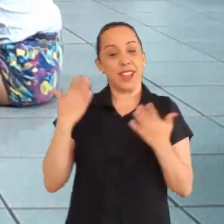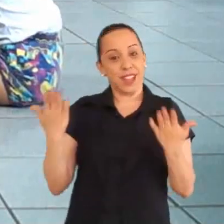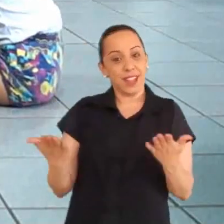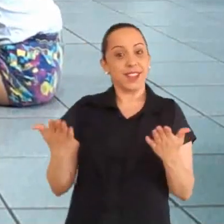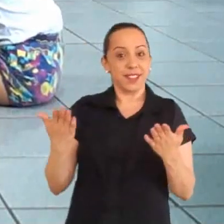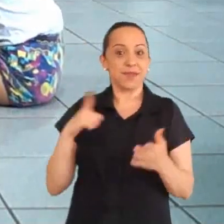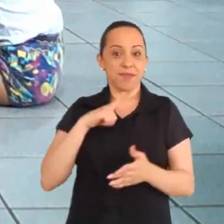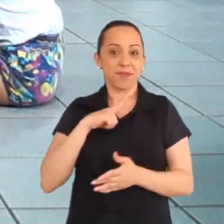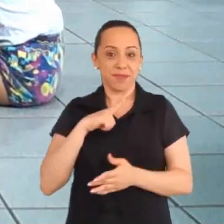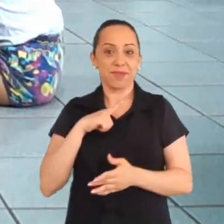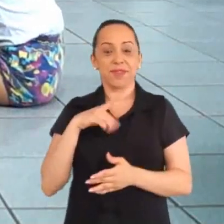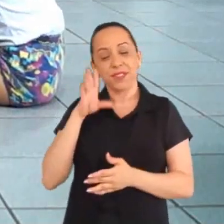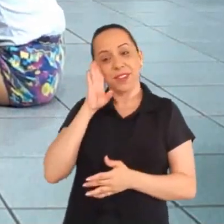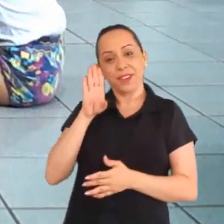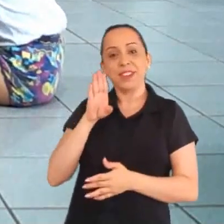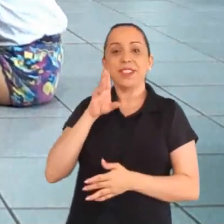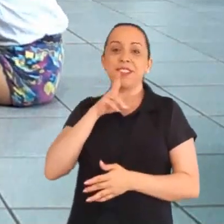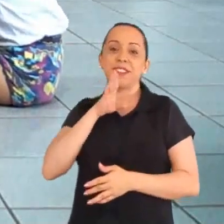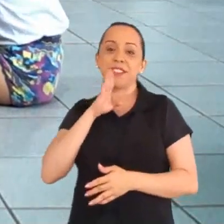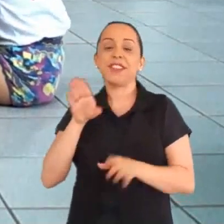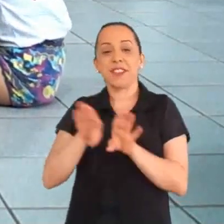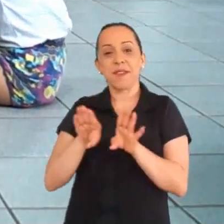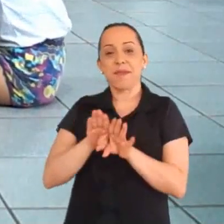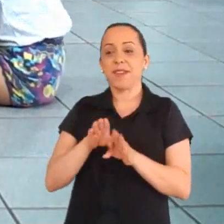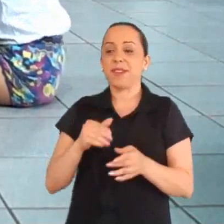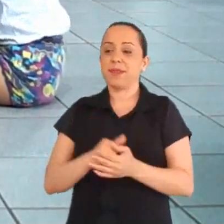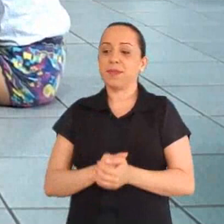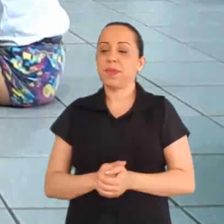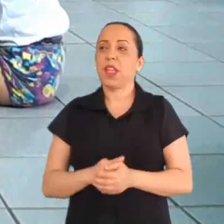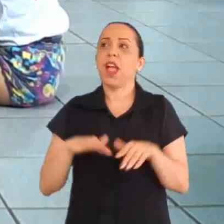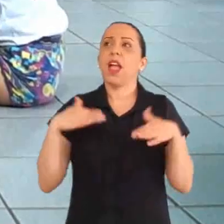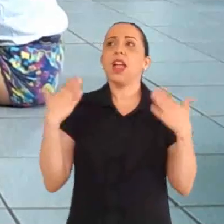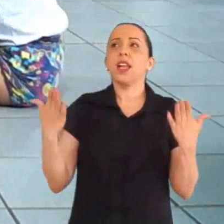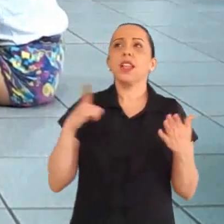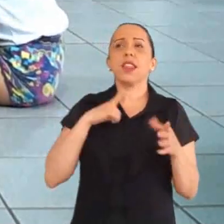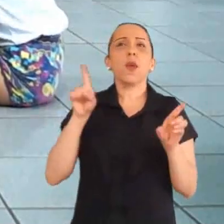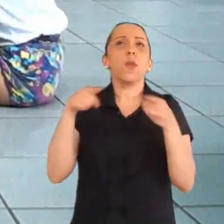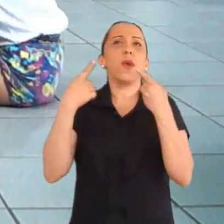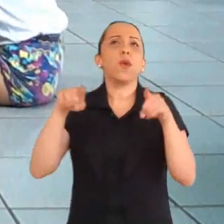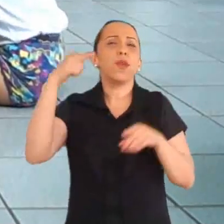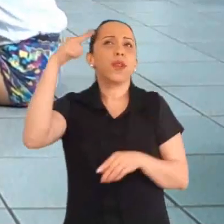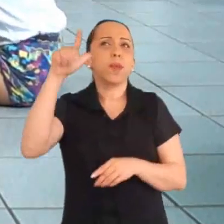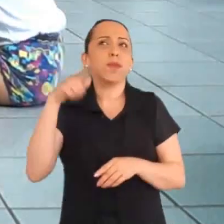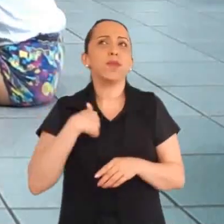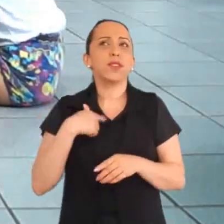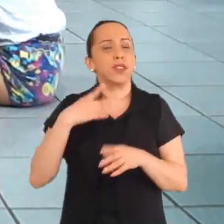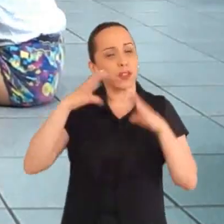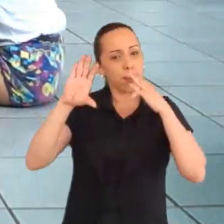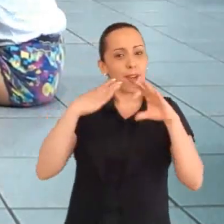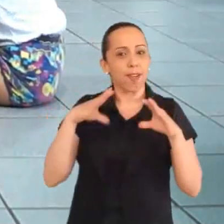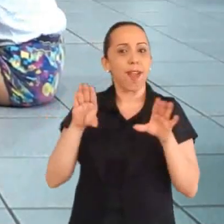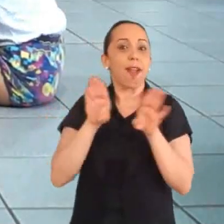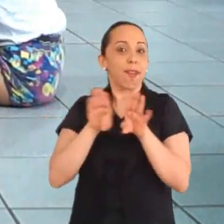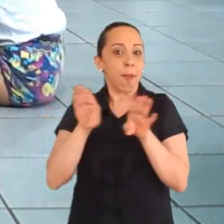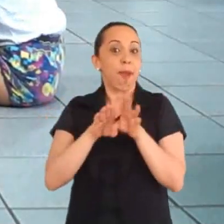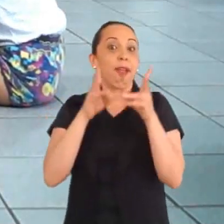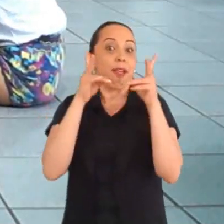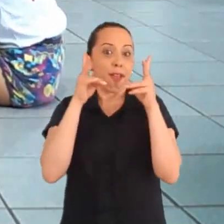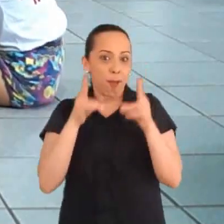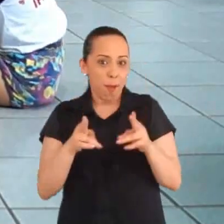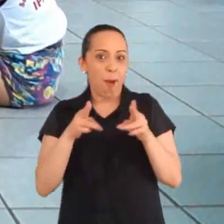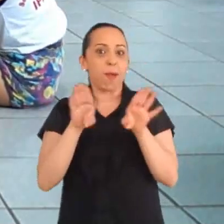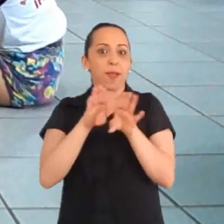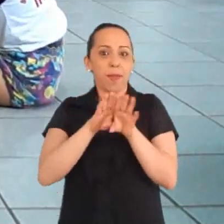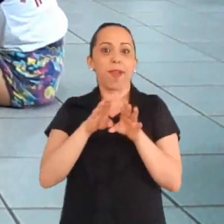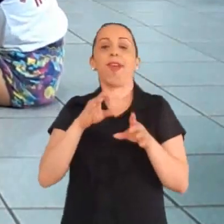Borboletinha também, muito bem, exatamente, é mais um exemplo. Bom, tem uma outra música que eu vou cantar agora, que ela também é